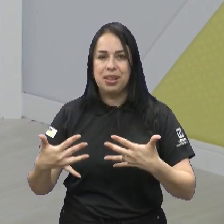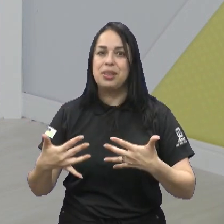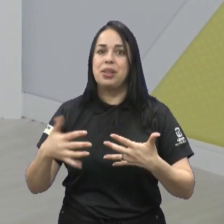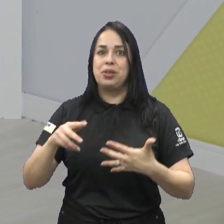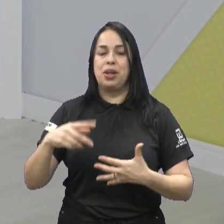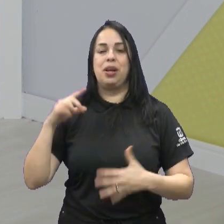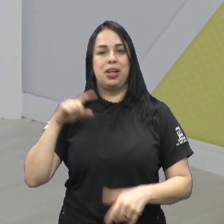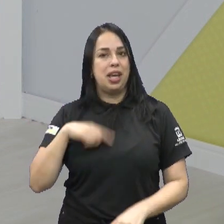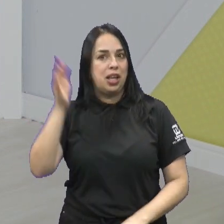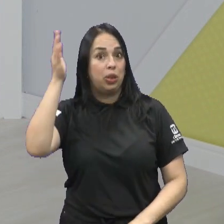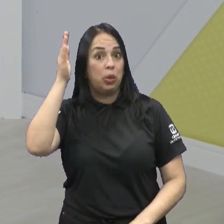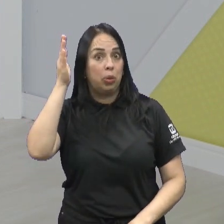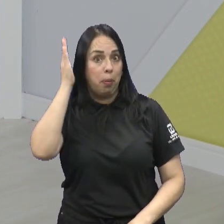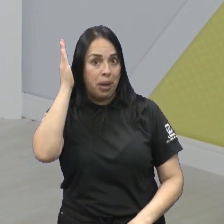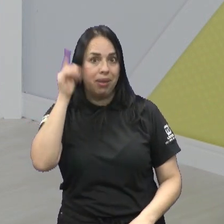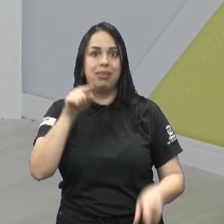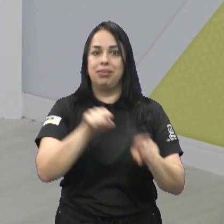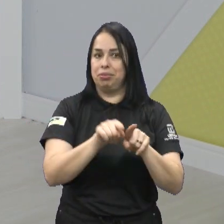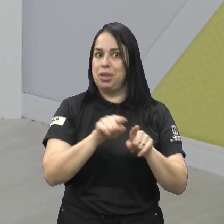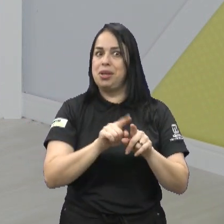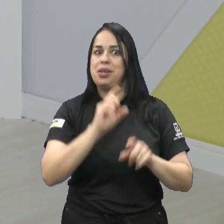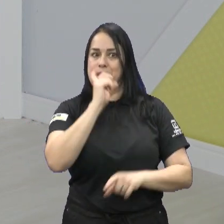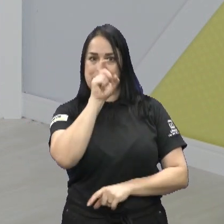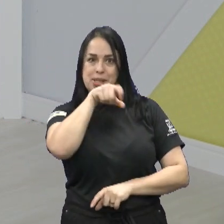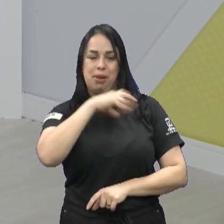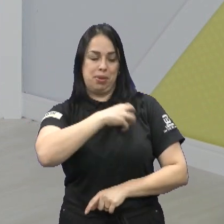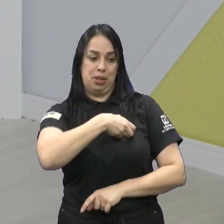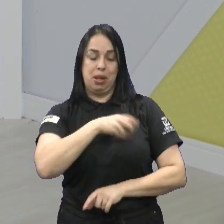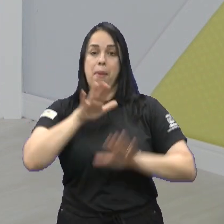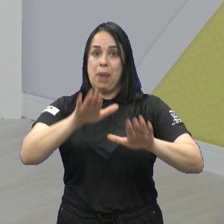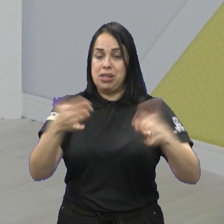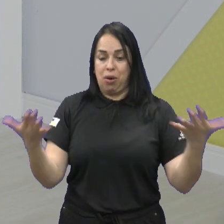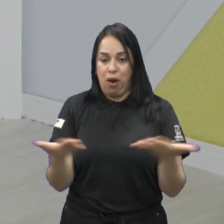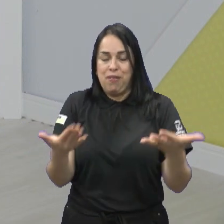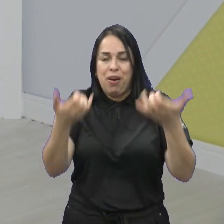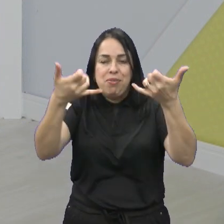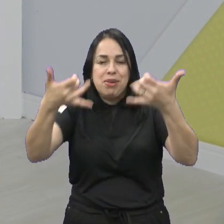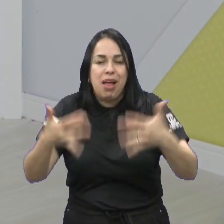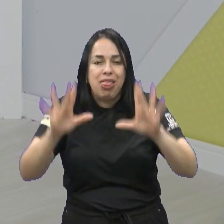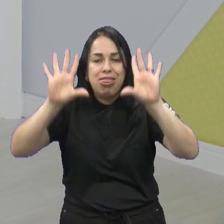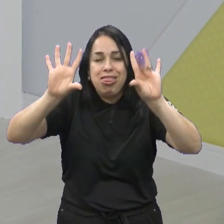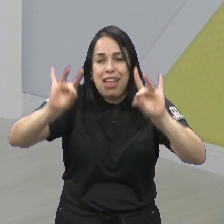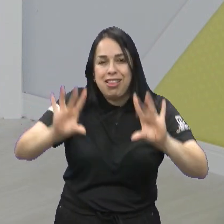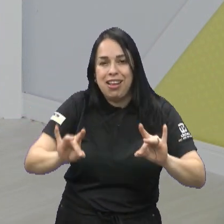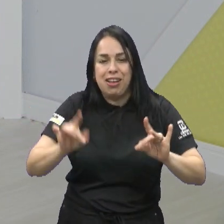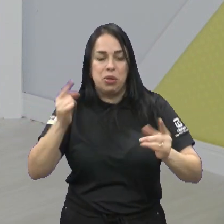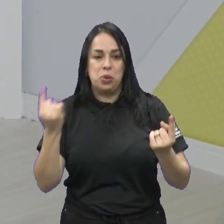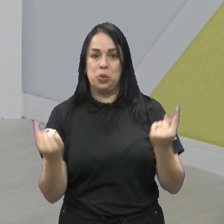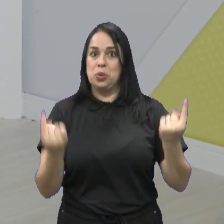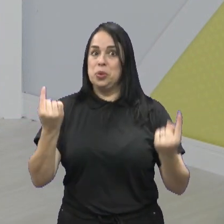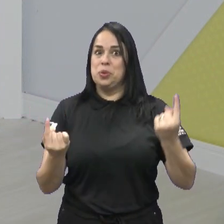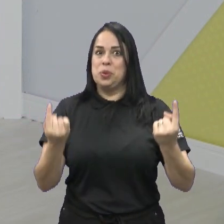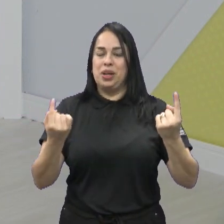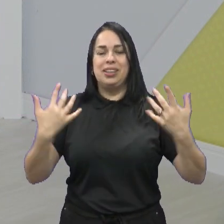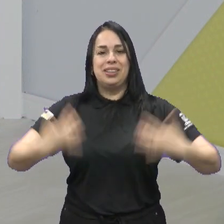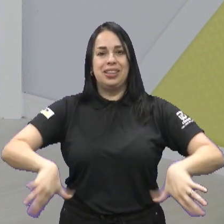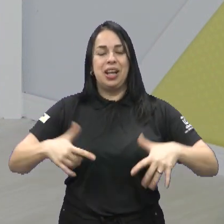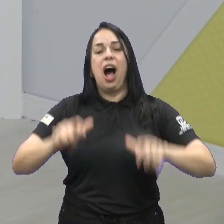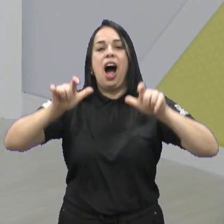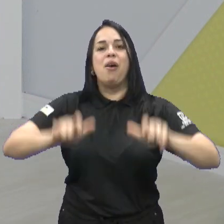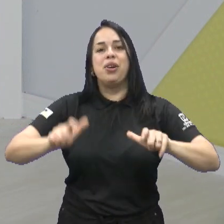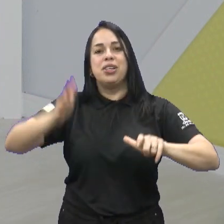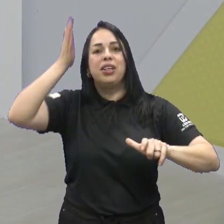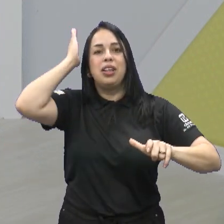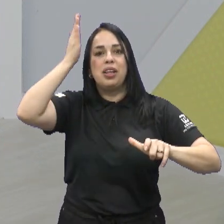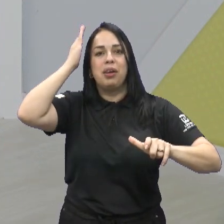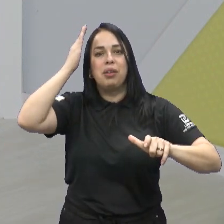só domingo, mas a gente já começa o esquenta aqui para esse jogão de bola, São José e Taubaté, Taubaté e São José, no Joaquinzão, abertura do retorno